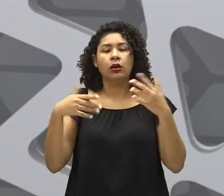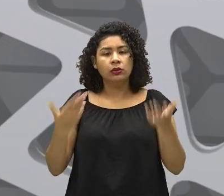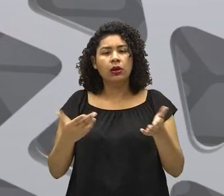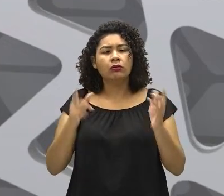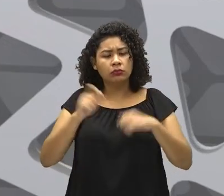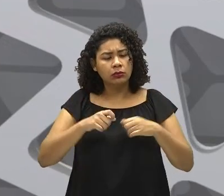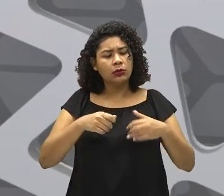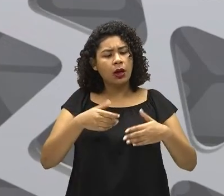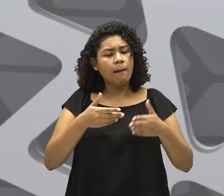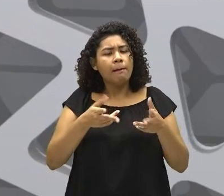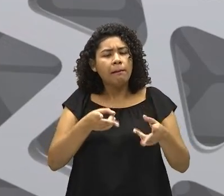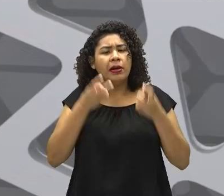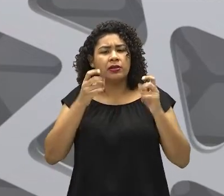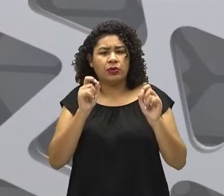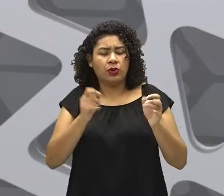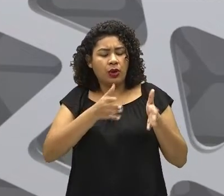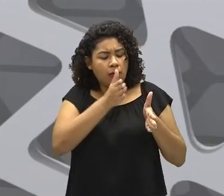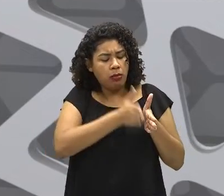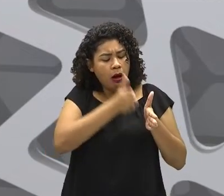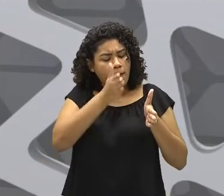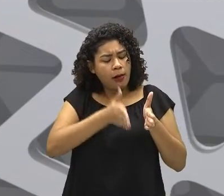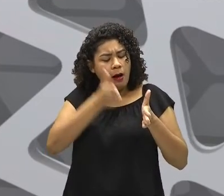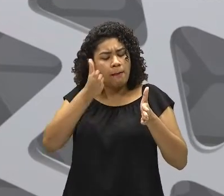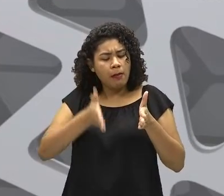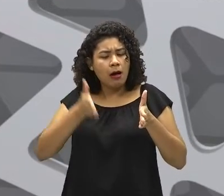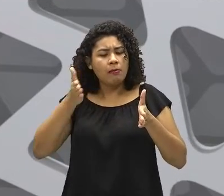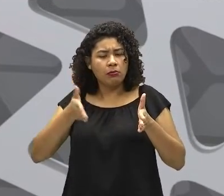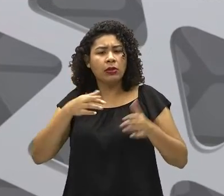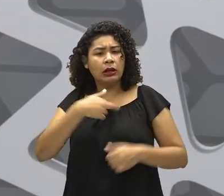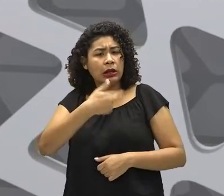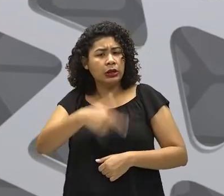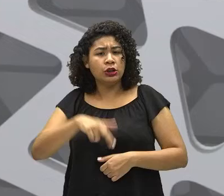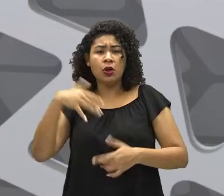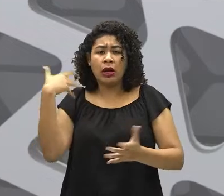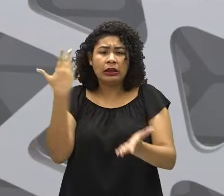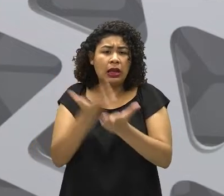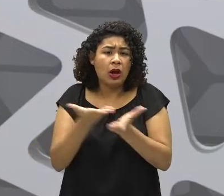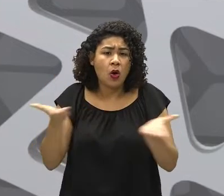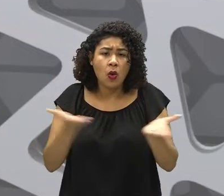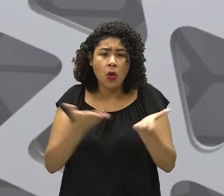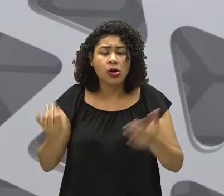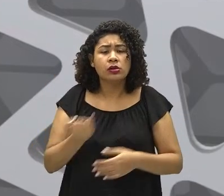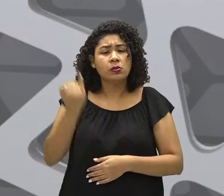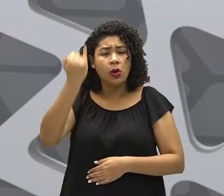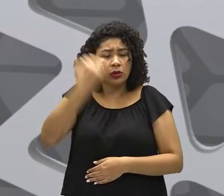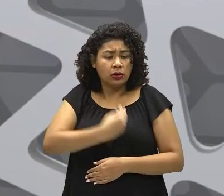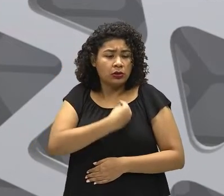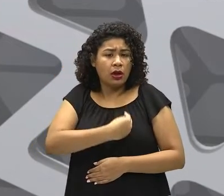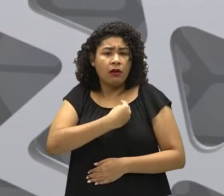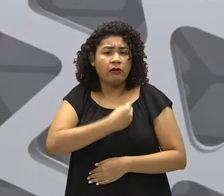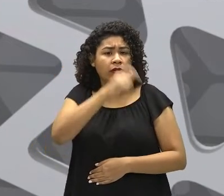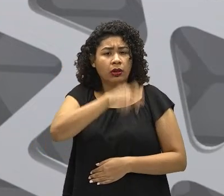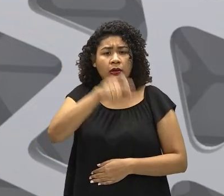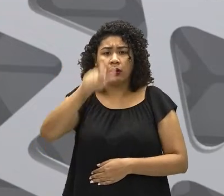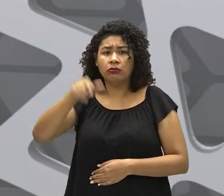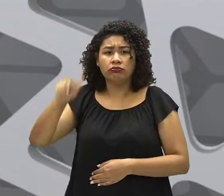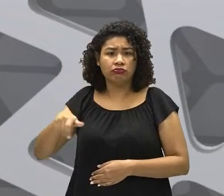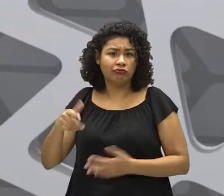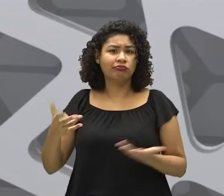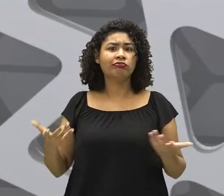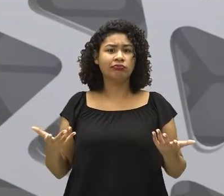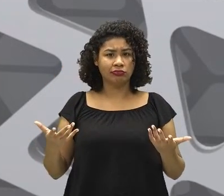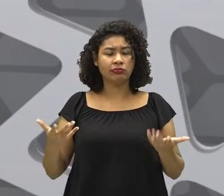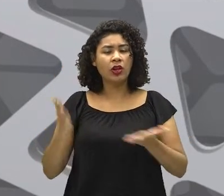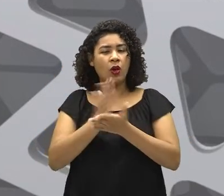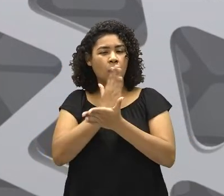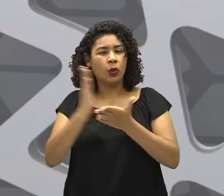perceber, a religiosidade ainda vai estar presente. Até hoje a religiosidade é presente na vida de quase todo mundo, né? Porque tem